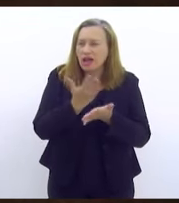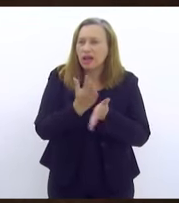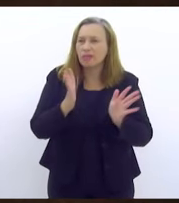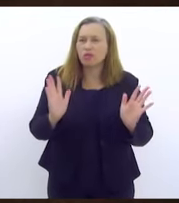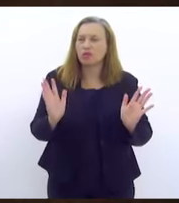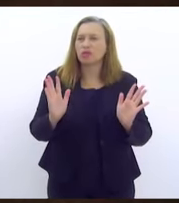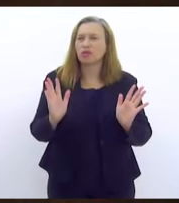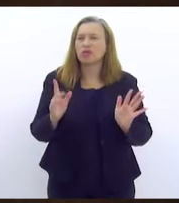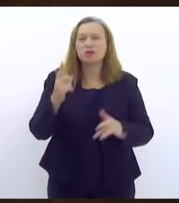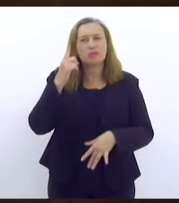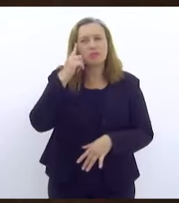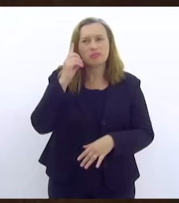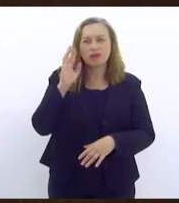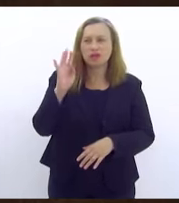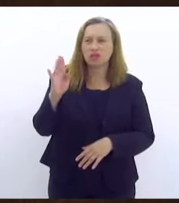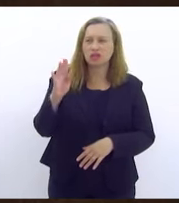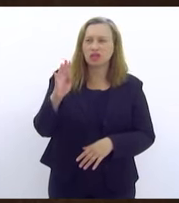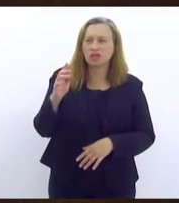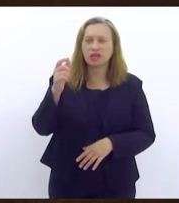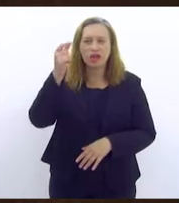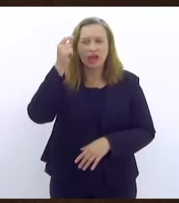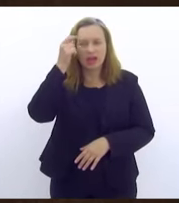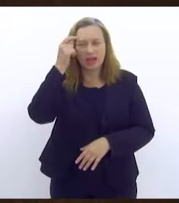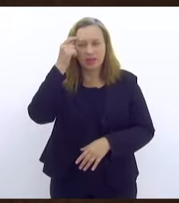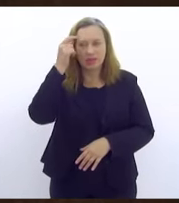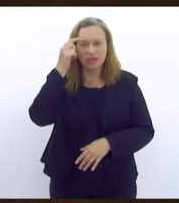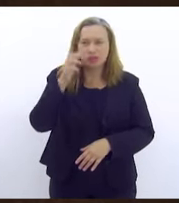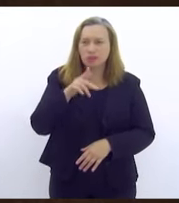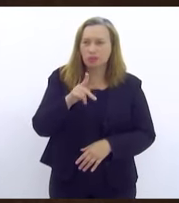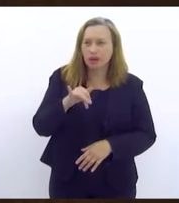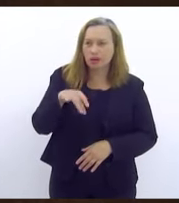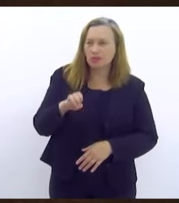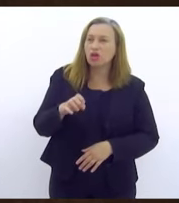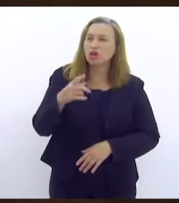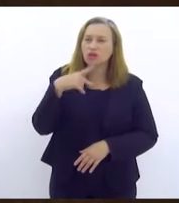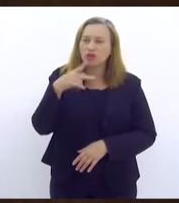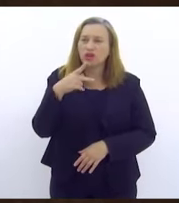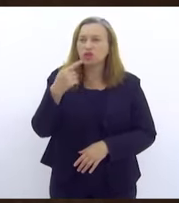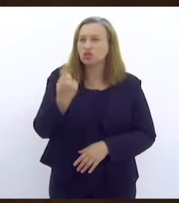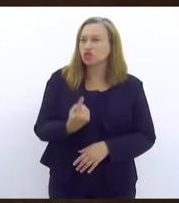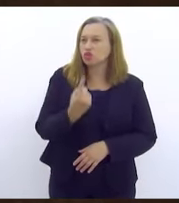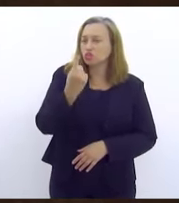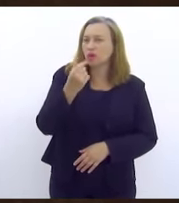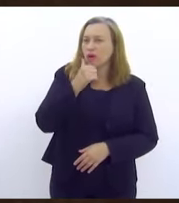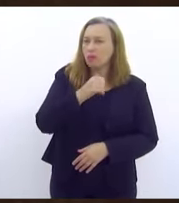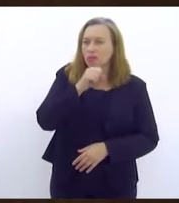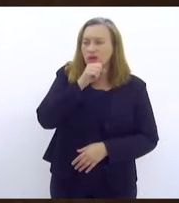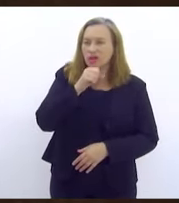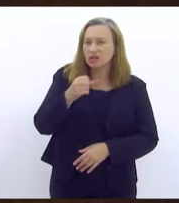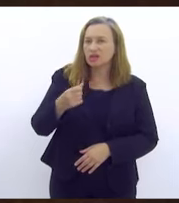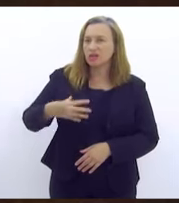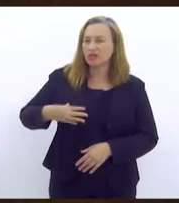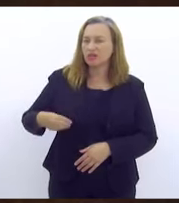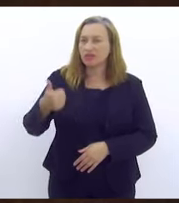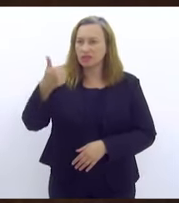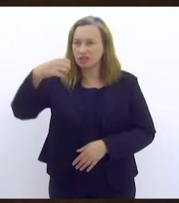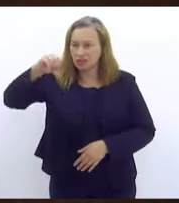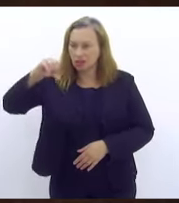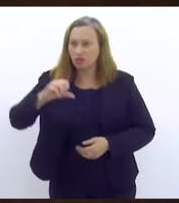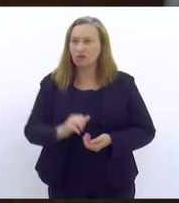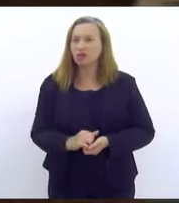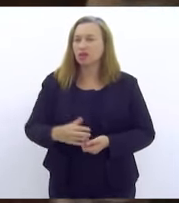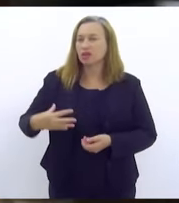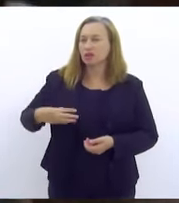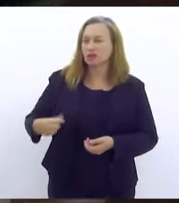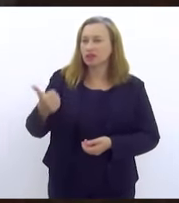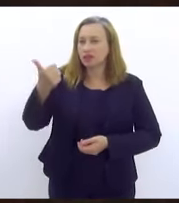cabeça dos pais dessas meninas. Estou falando de uma mãe, da sua filha de 19 anos, da sua